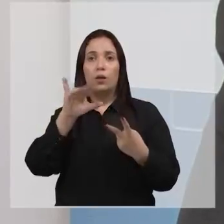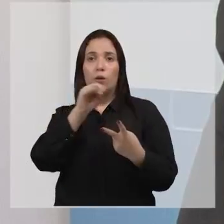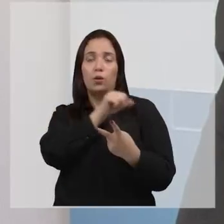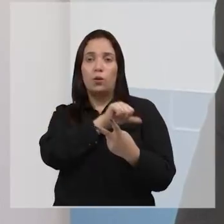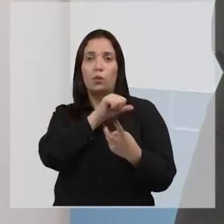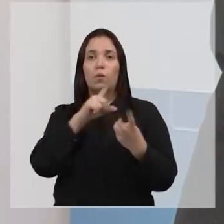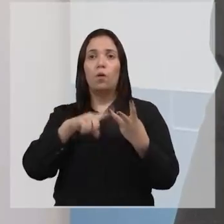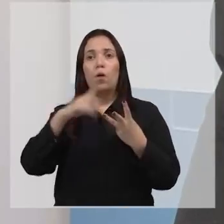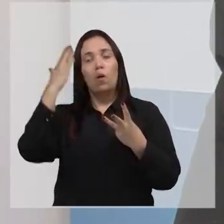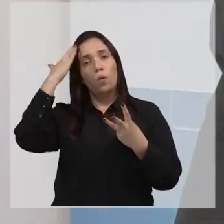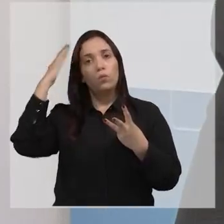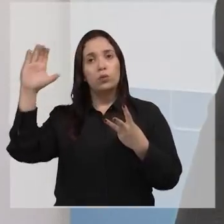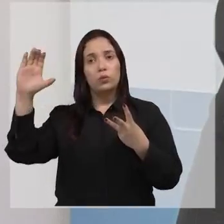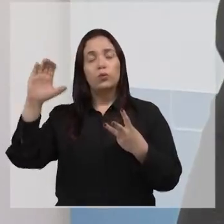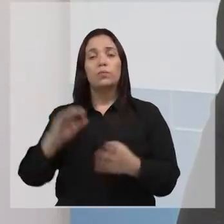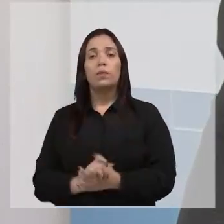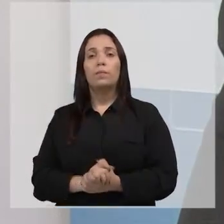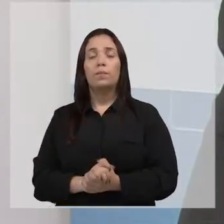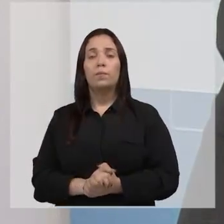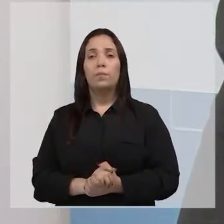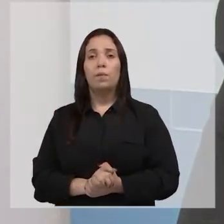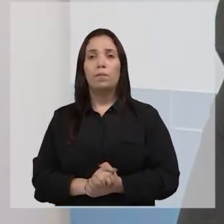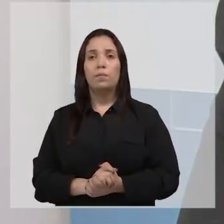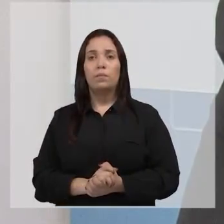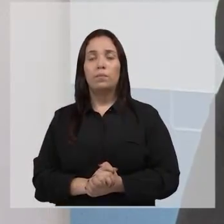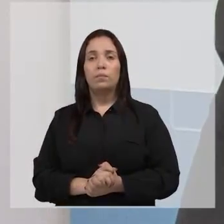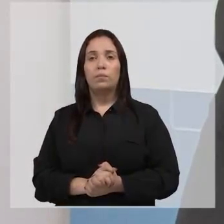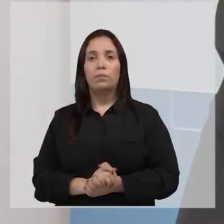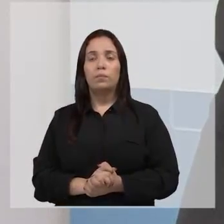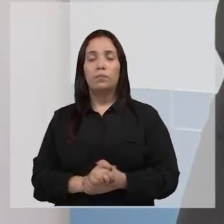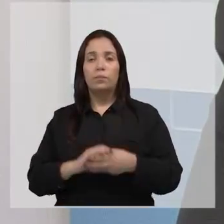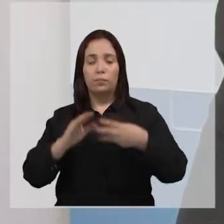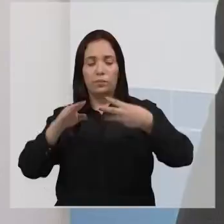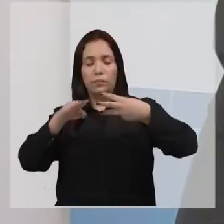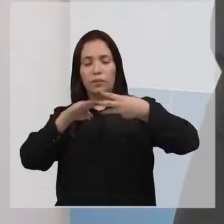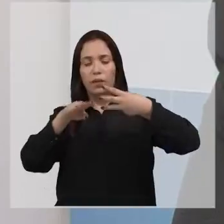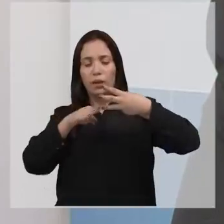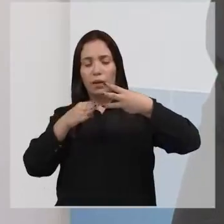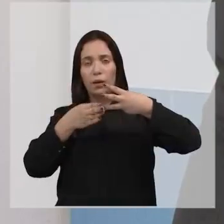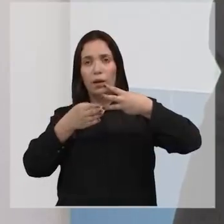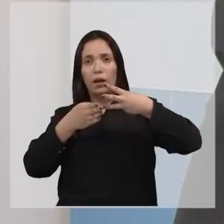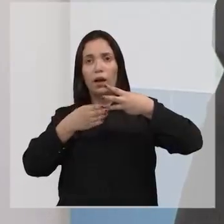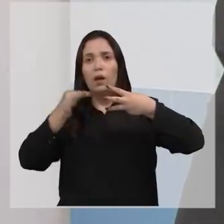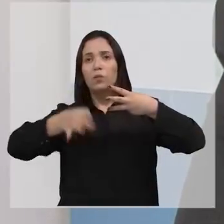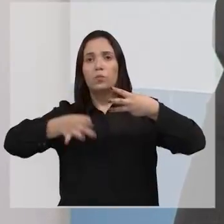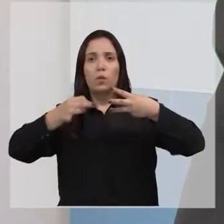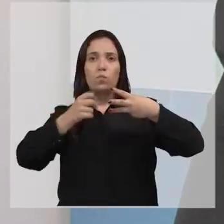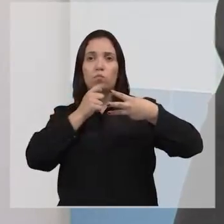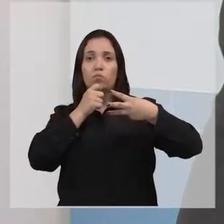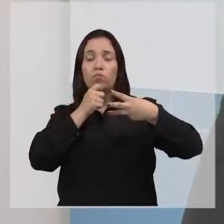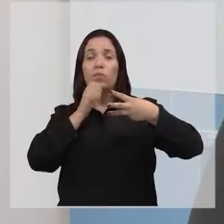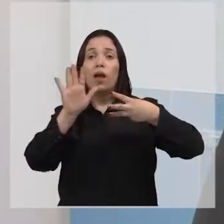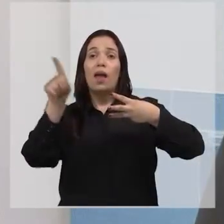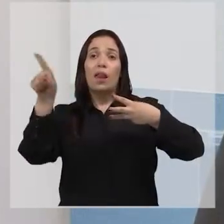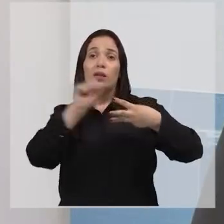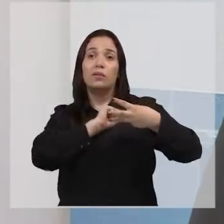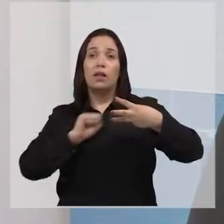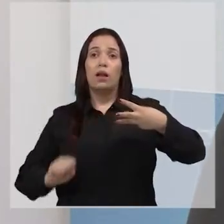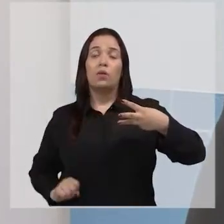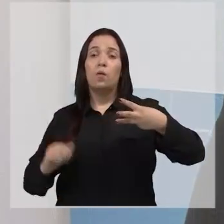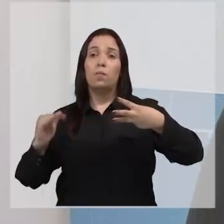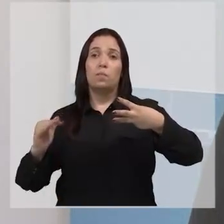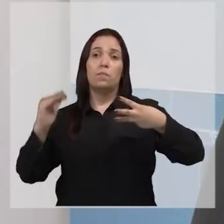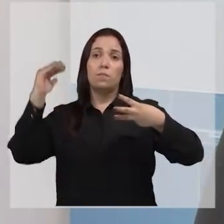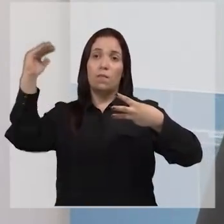Curitiba, né? Ele não está sendo julgado pela Instâncias menores. pela primeira instância porque ele é senador. E por que ele é senador, Luiz?